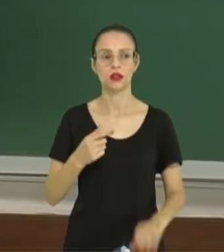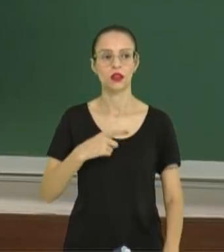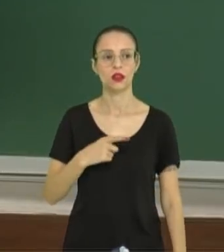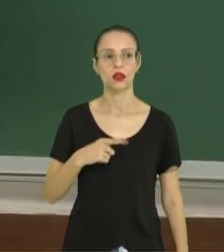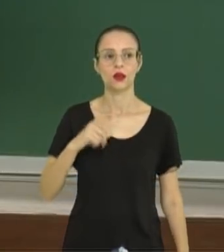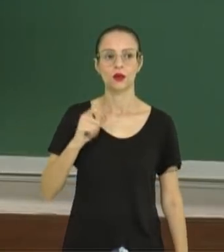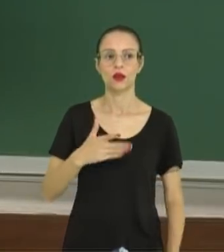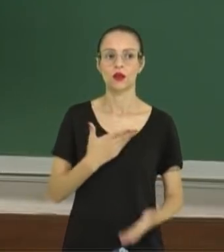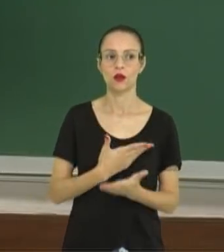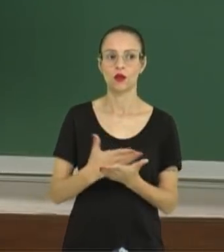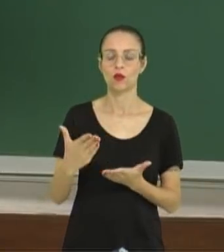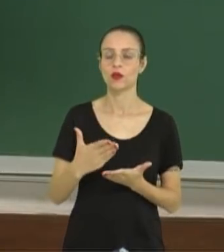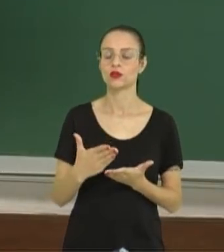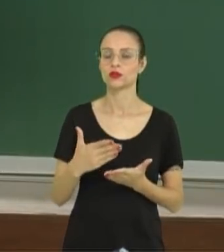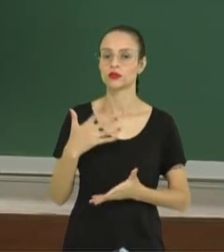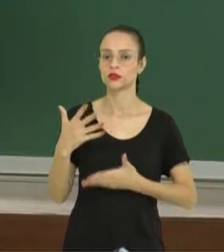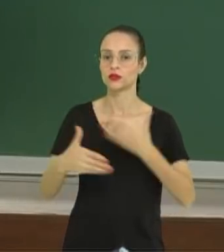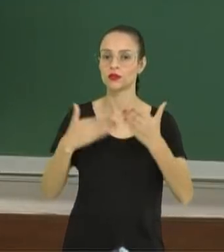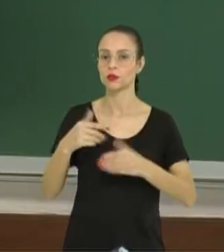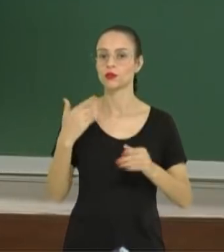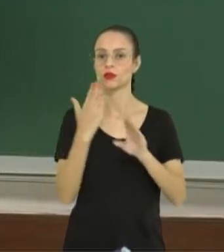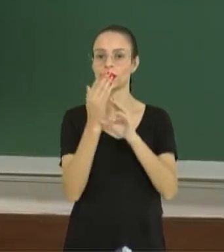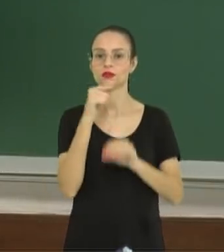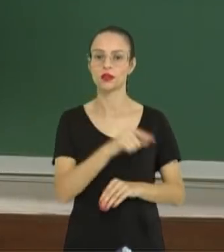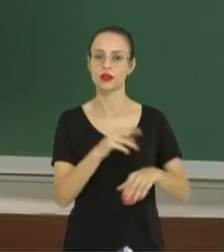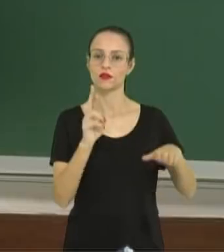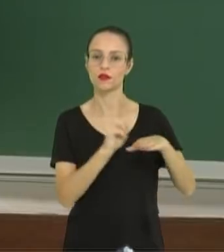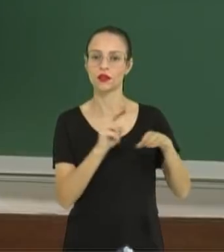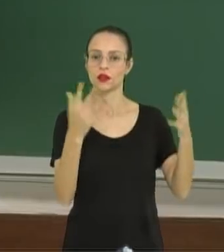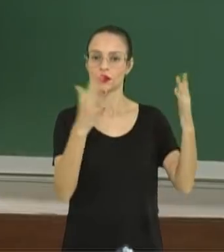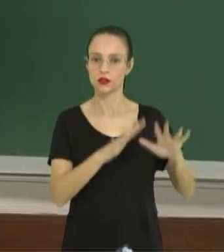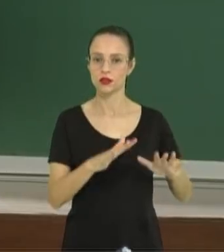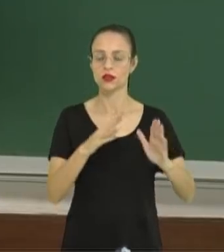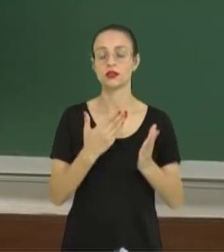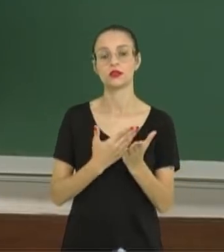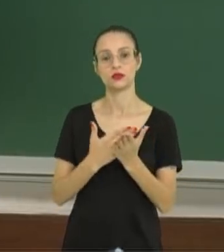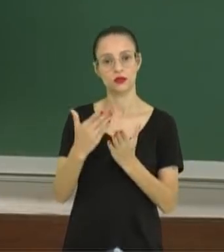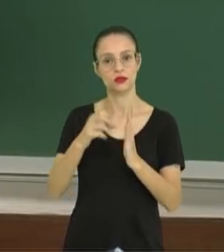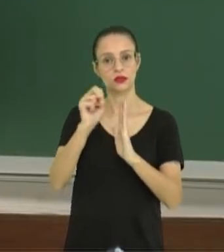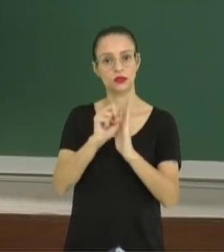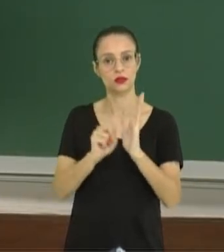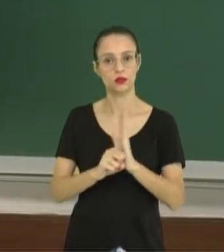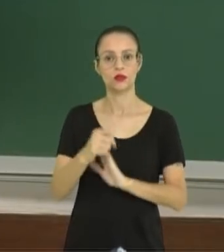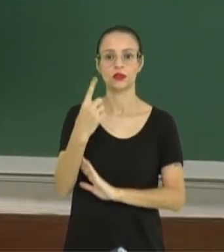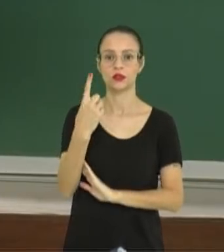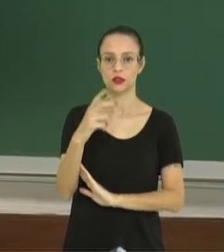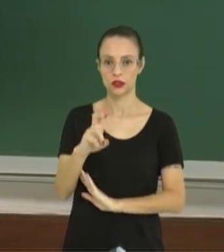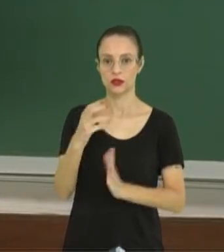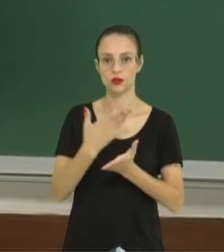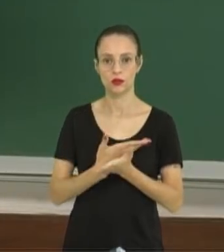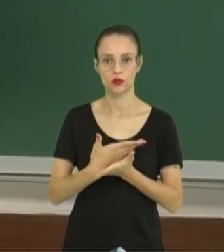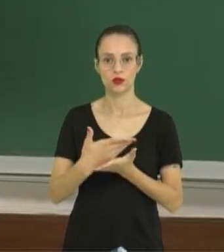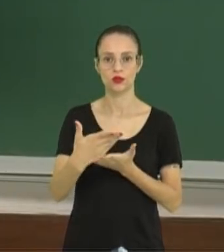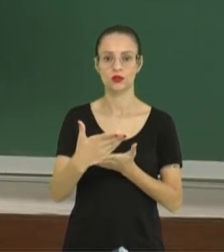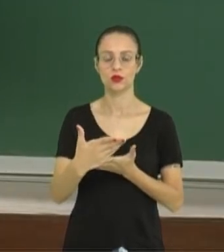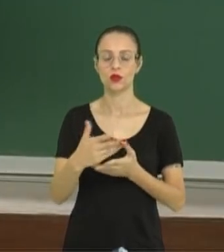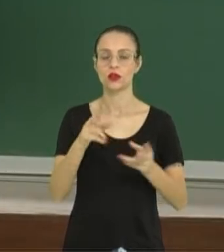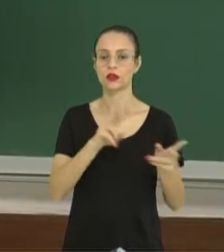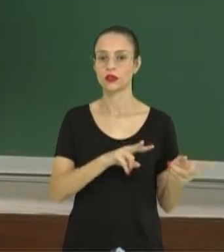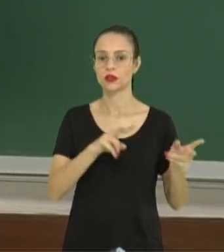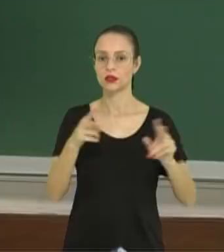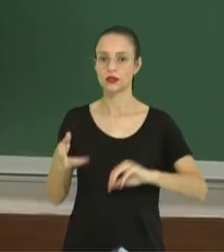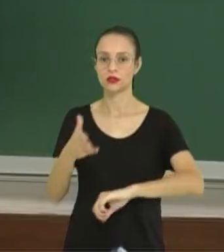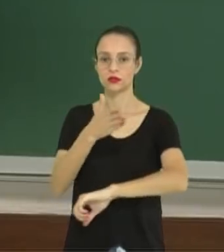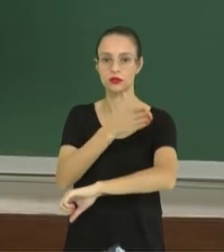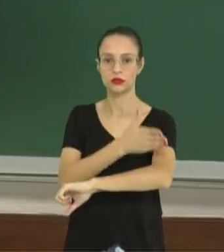começou a se desenvolver com uma crise do sistema feudal. Surgiu lá no século XV, o capitalismo, início, na transição da Idade